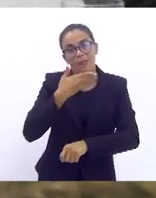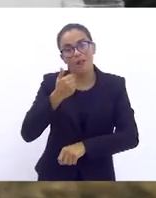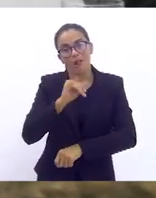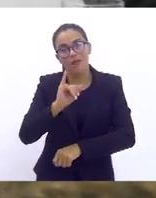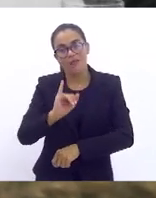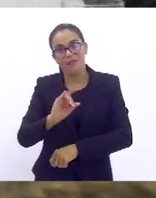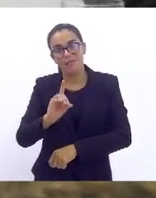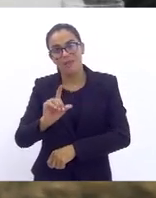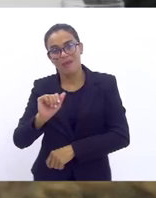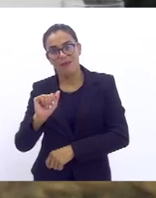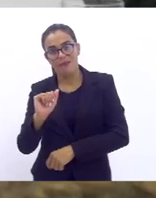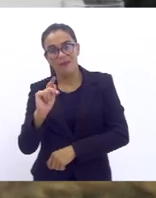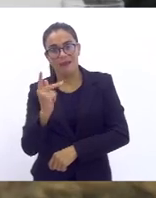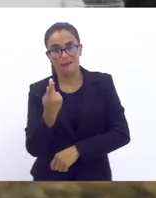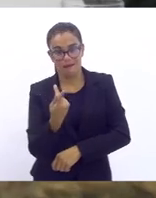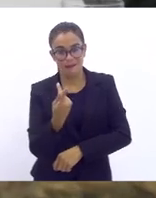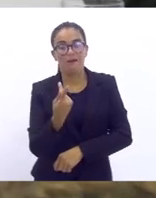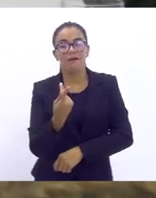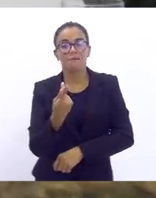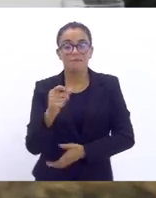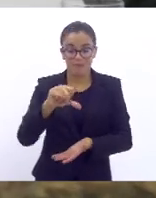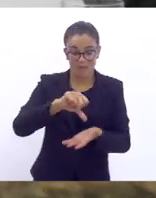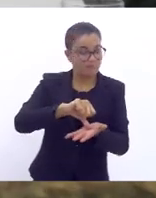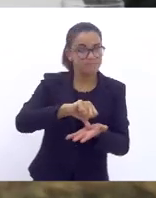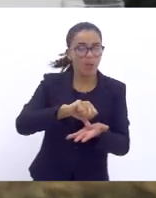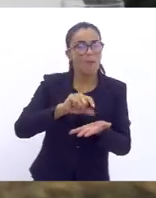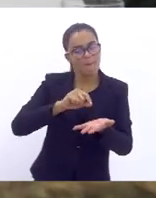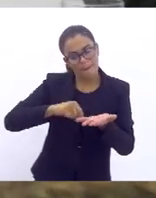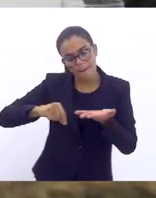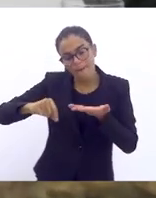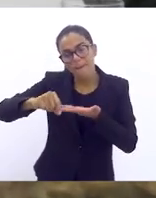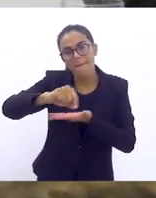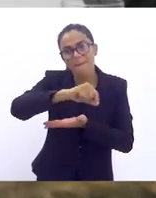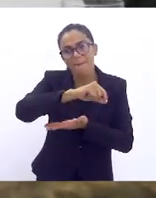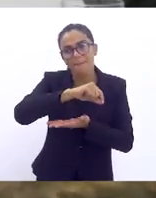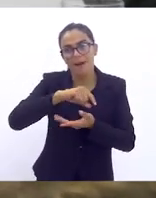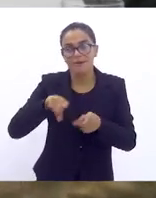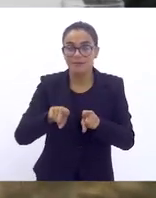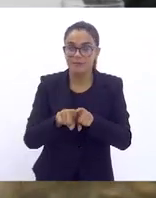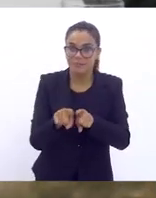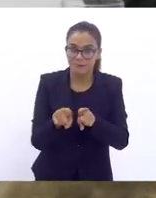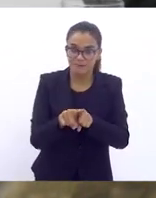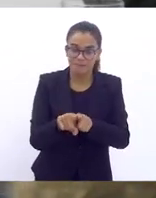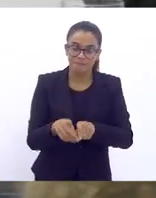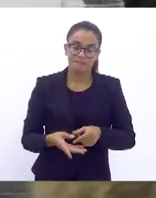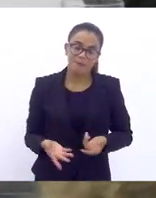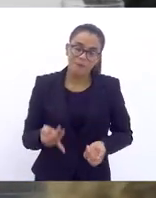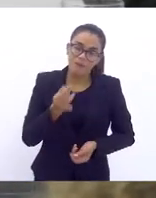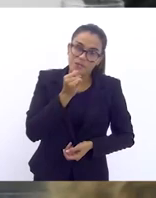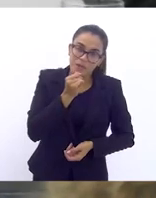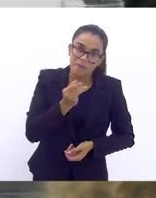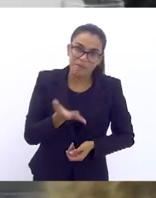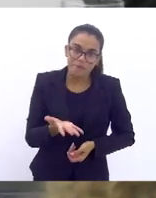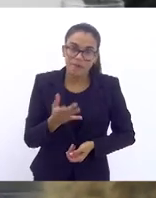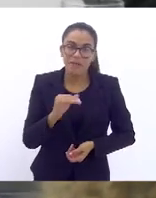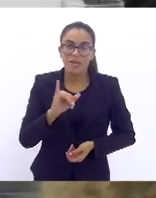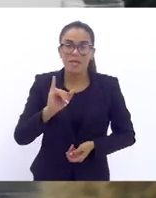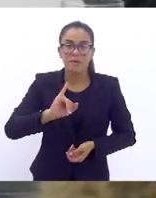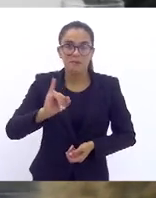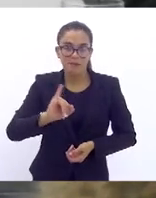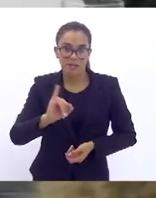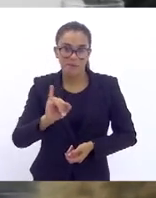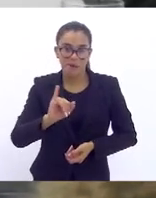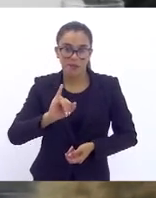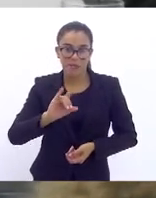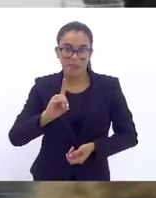por completo e não apenas da Região Metropolitana e a gente tem uma distorção Grande a gente por exemplo se você pegar Ipanema o